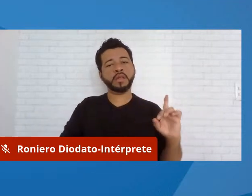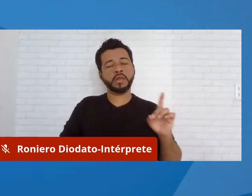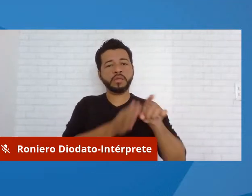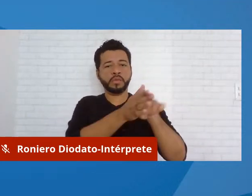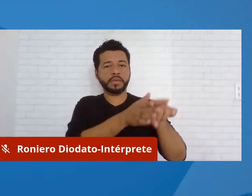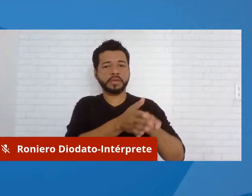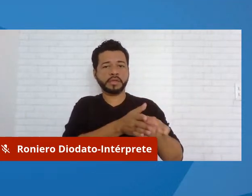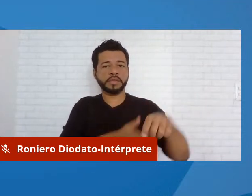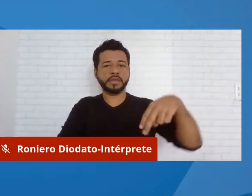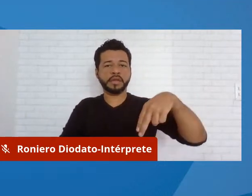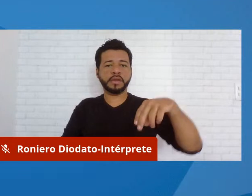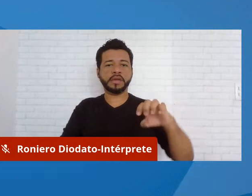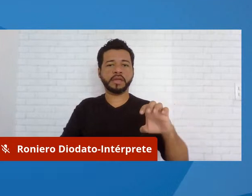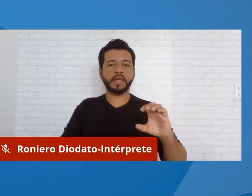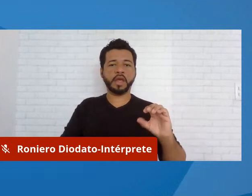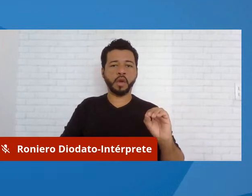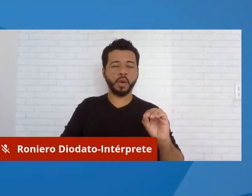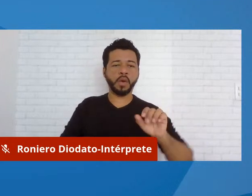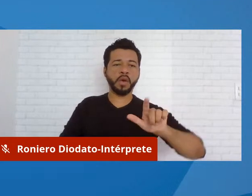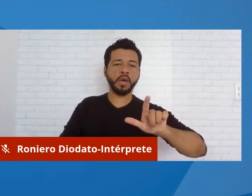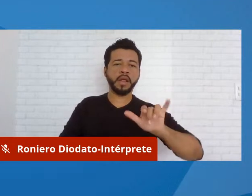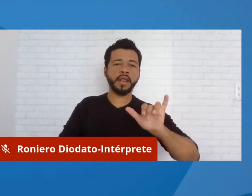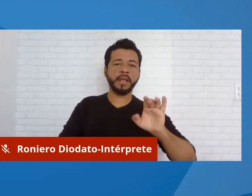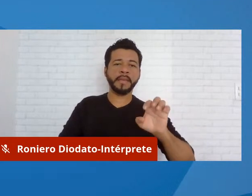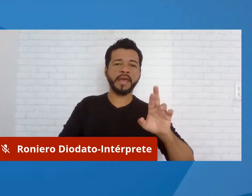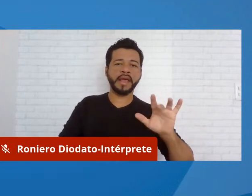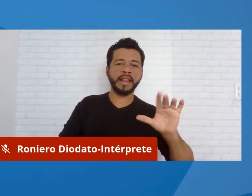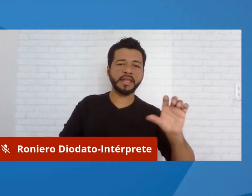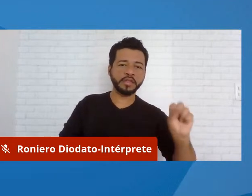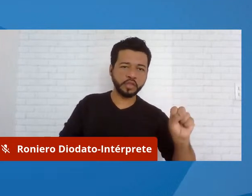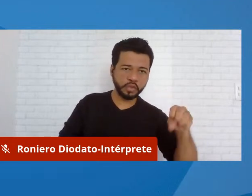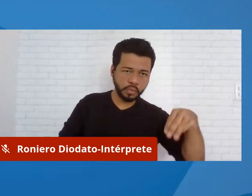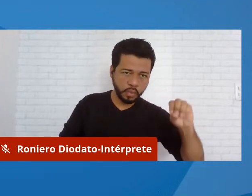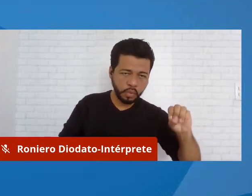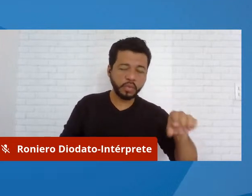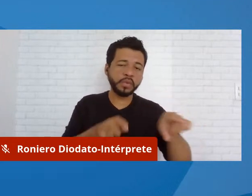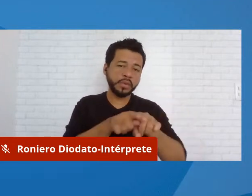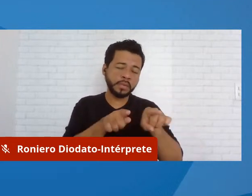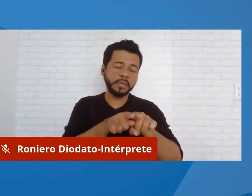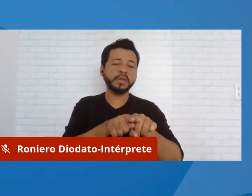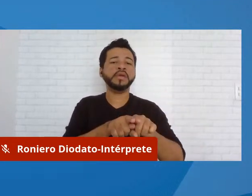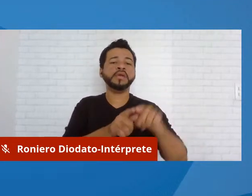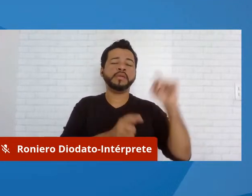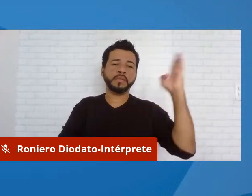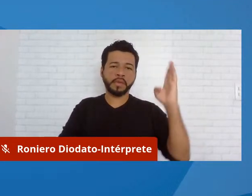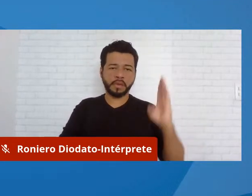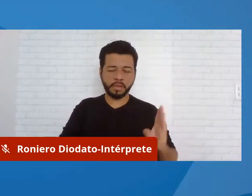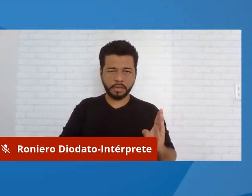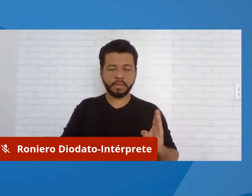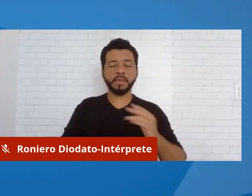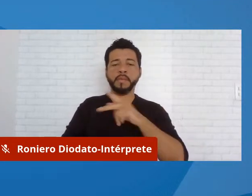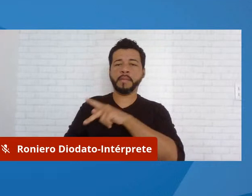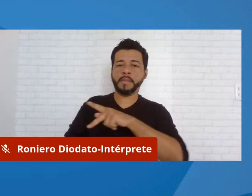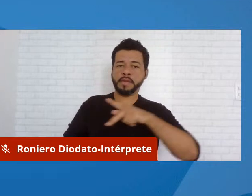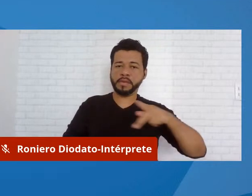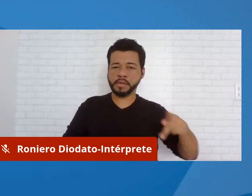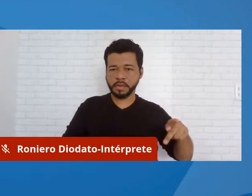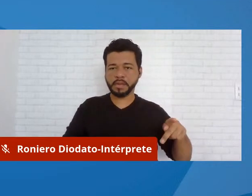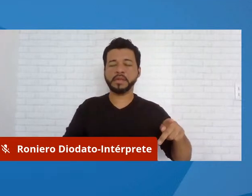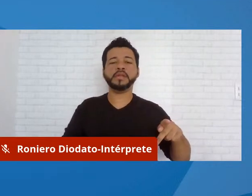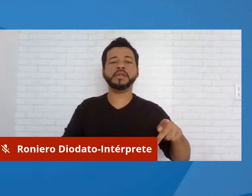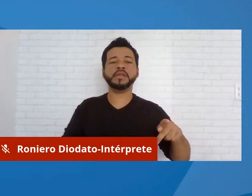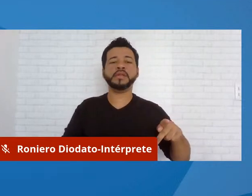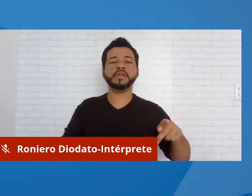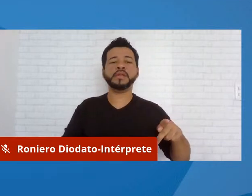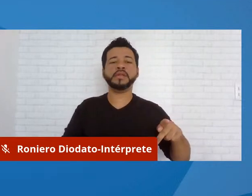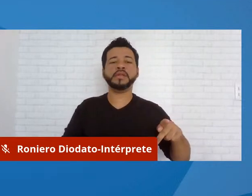neoliberalismo e pós-neoliberalismo no Brasil. É presidente do Comitê Consultivo do Programa MOST, da Organização